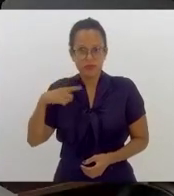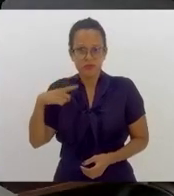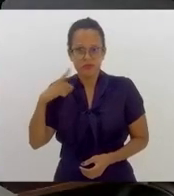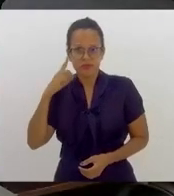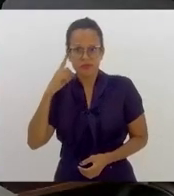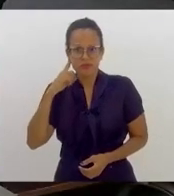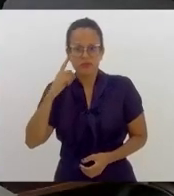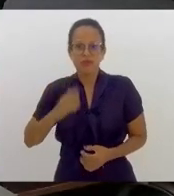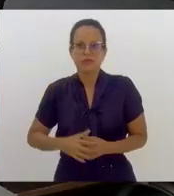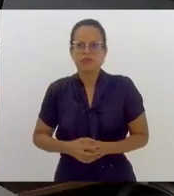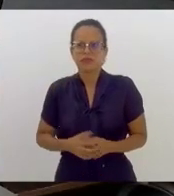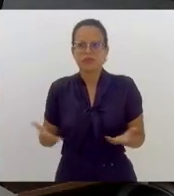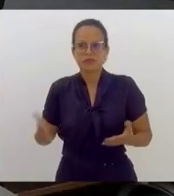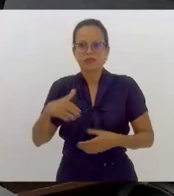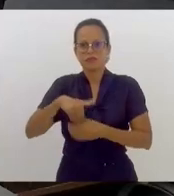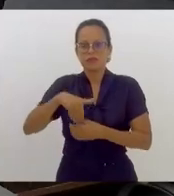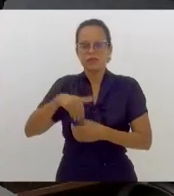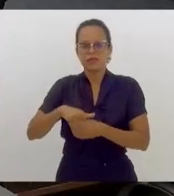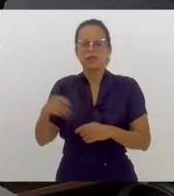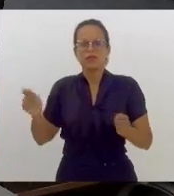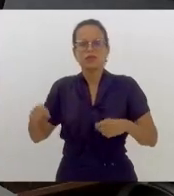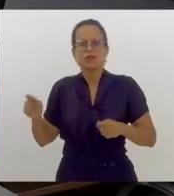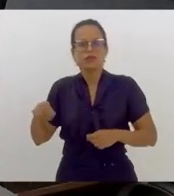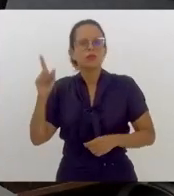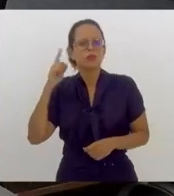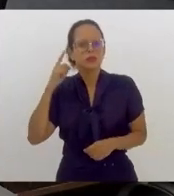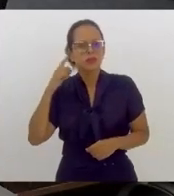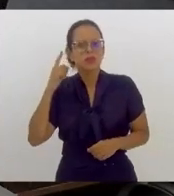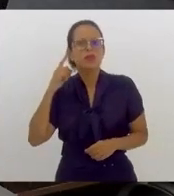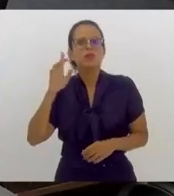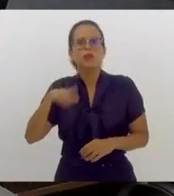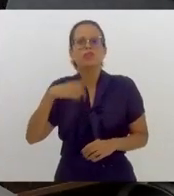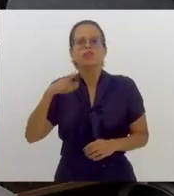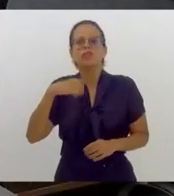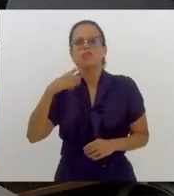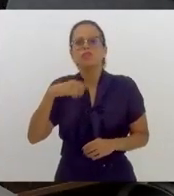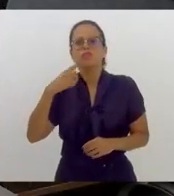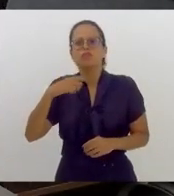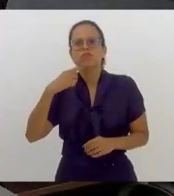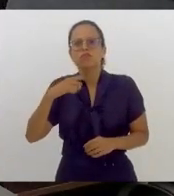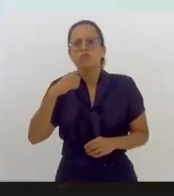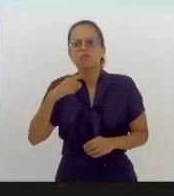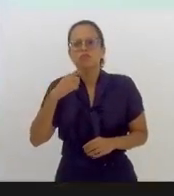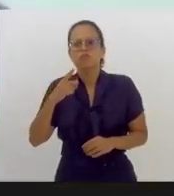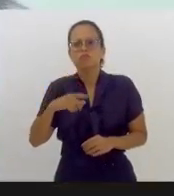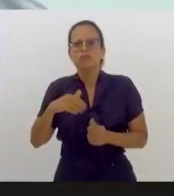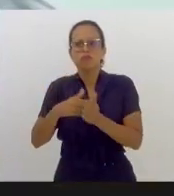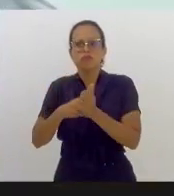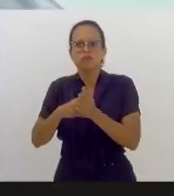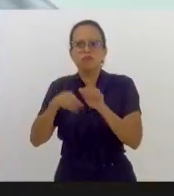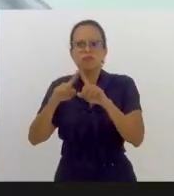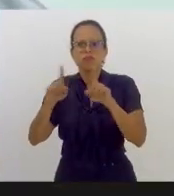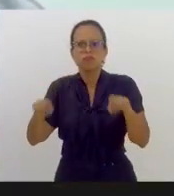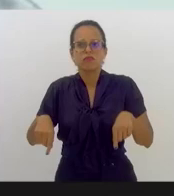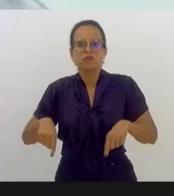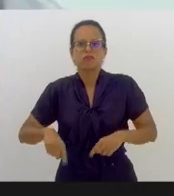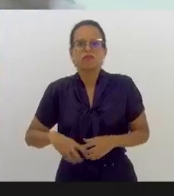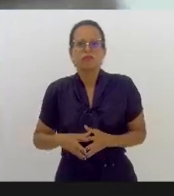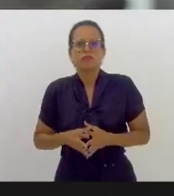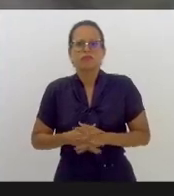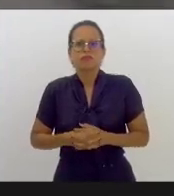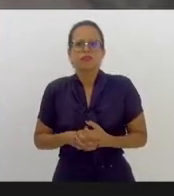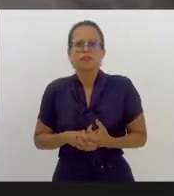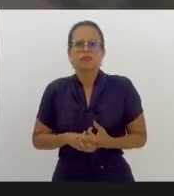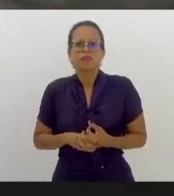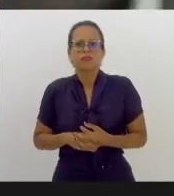Estamos em procedimento de votação. Estou ouvindo, mas não estou conseguindo. Estou ouvindo, é sim, não estou conseguindo. Deputado Subtenente, vota